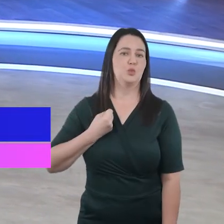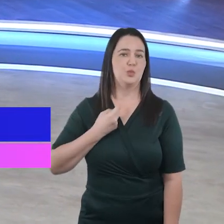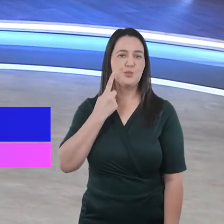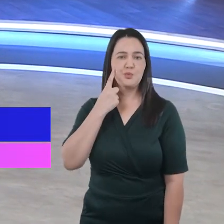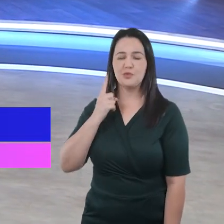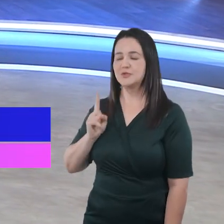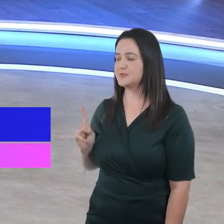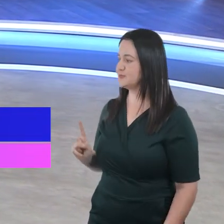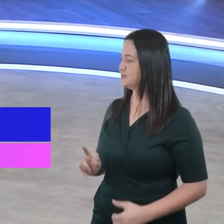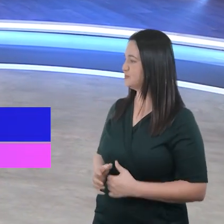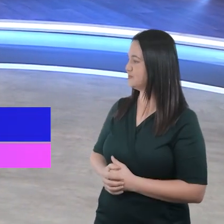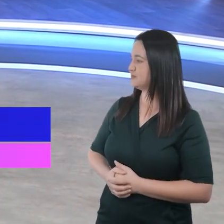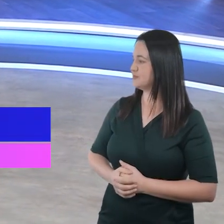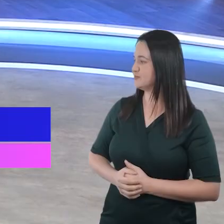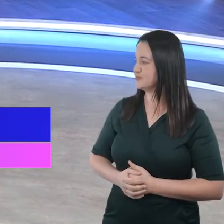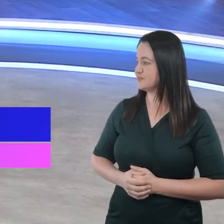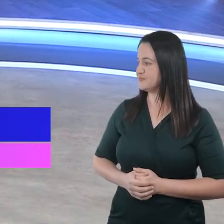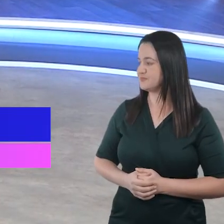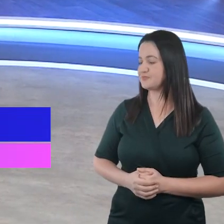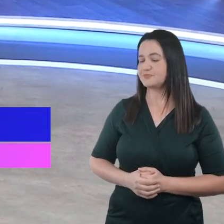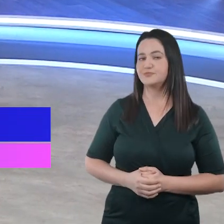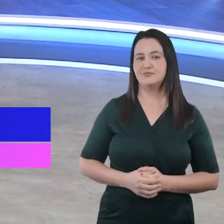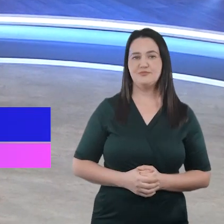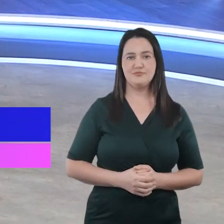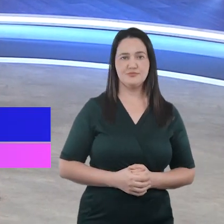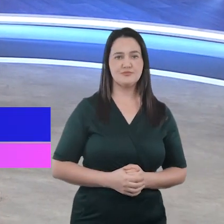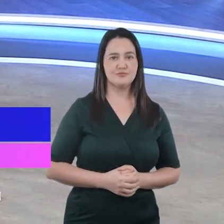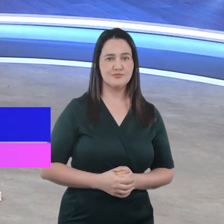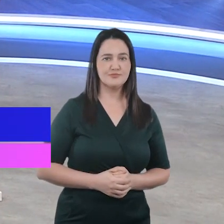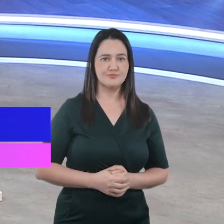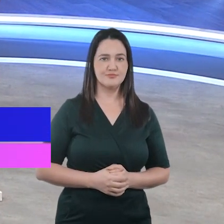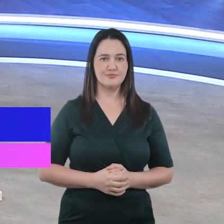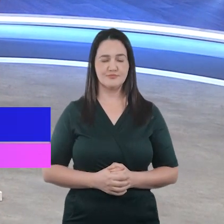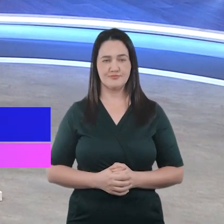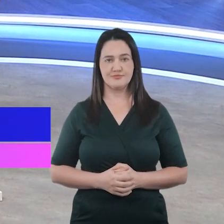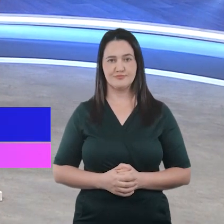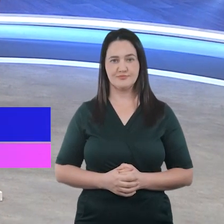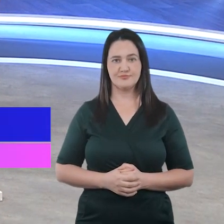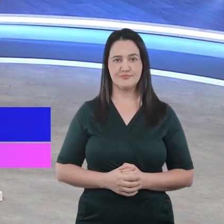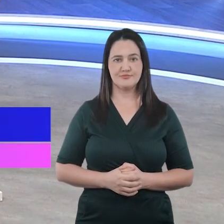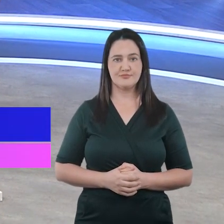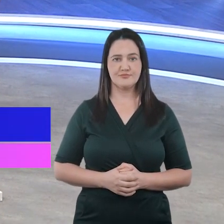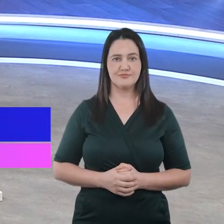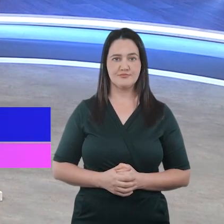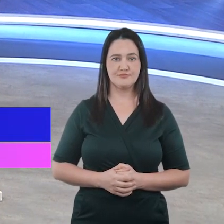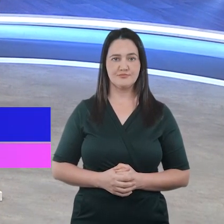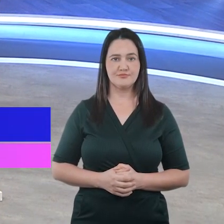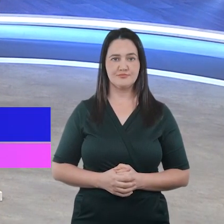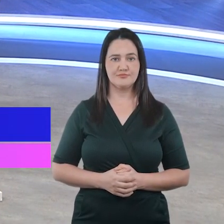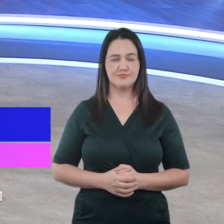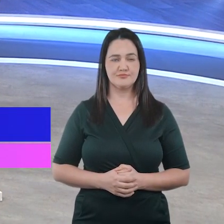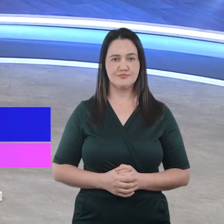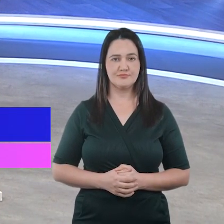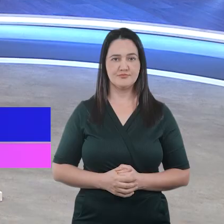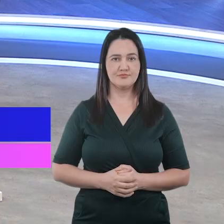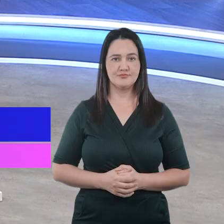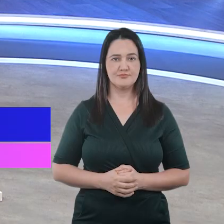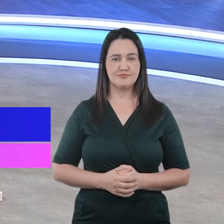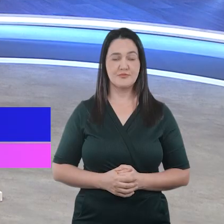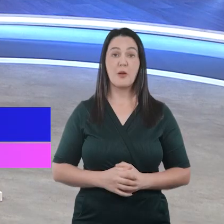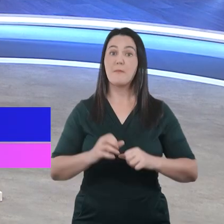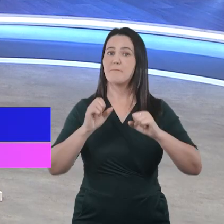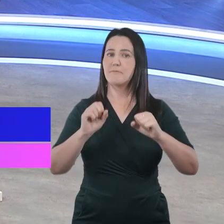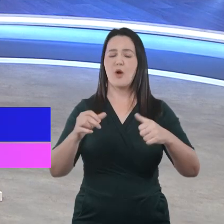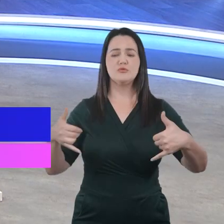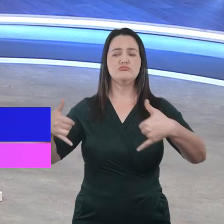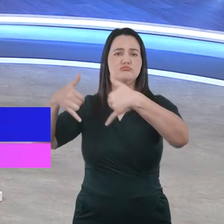número, 12 21 27 31 21. Vou repetir, 12, 21,